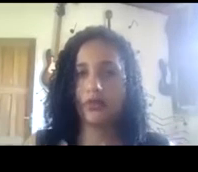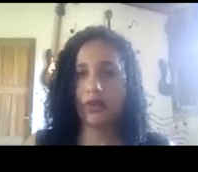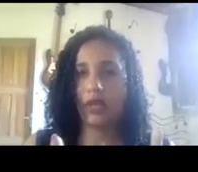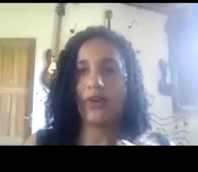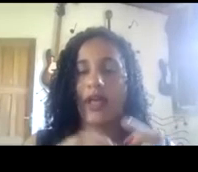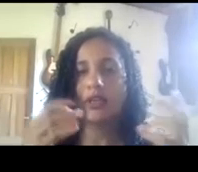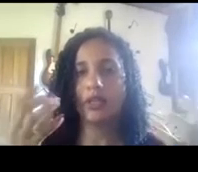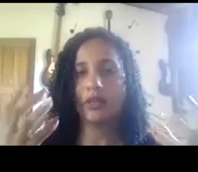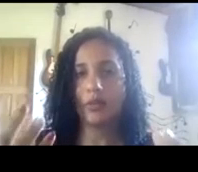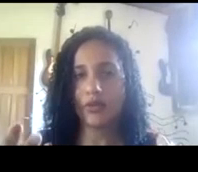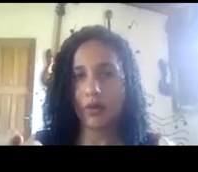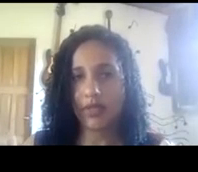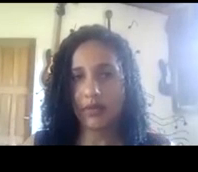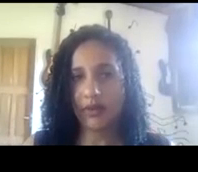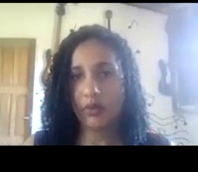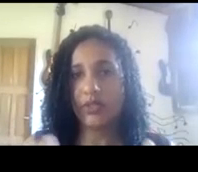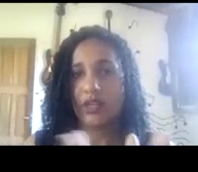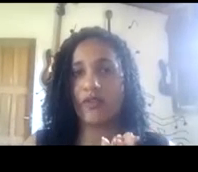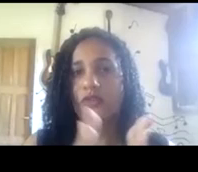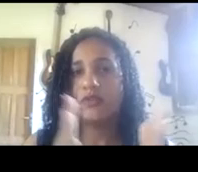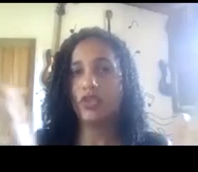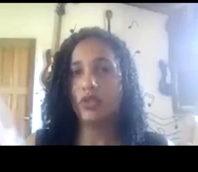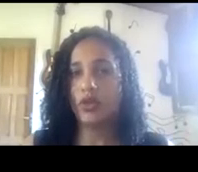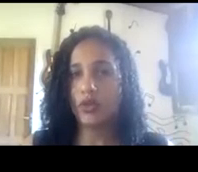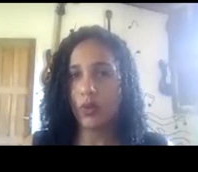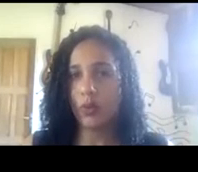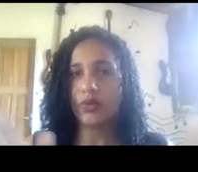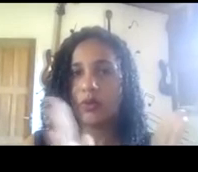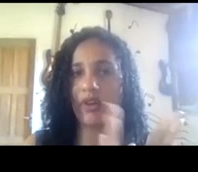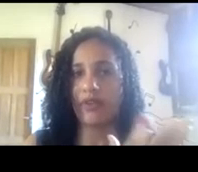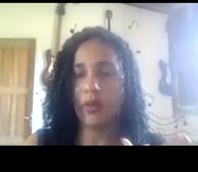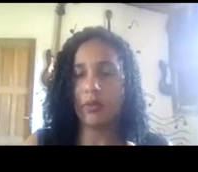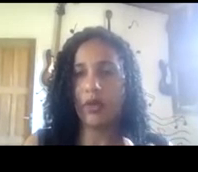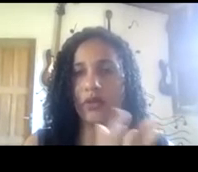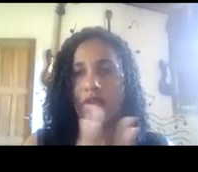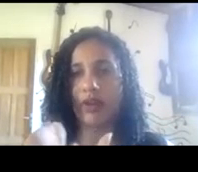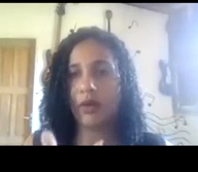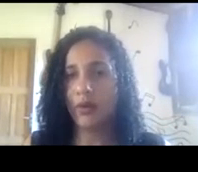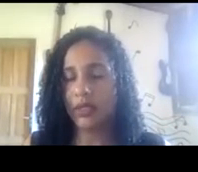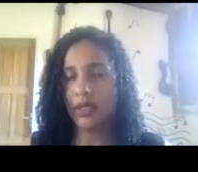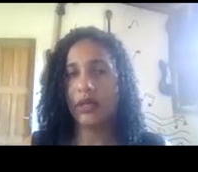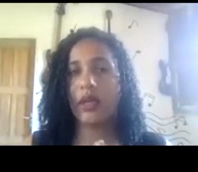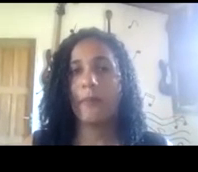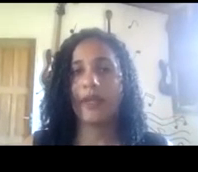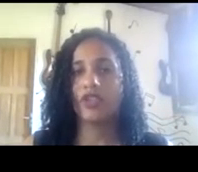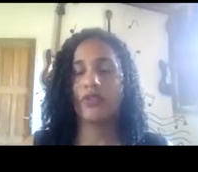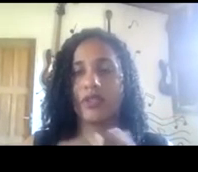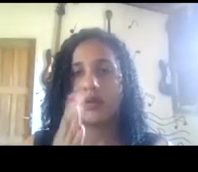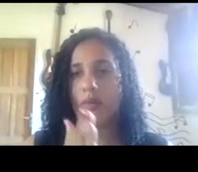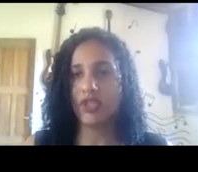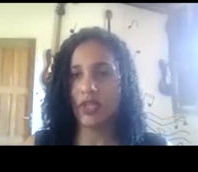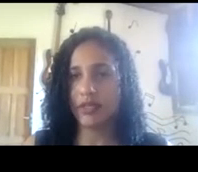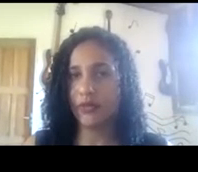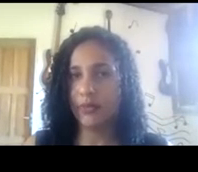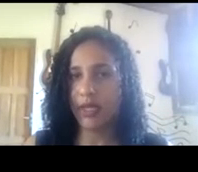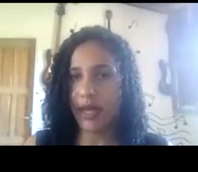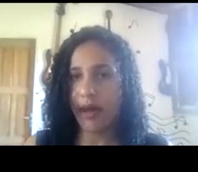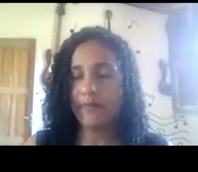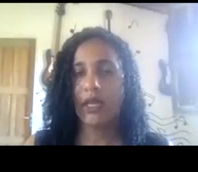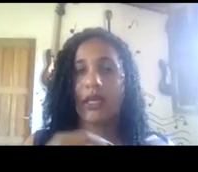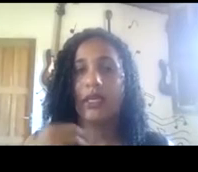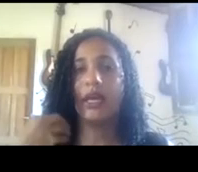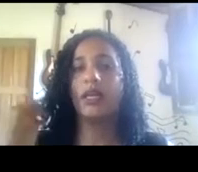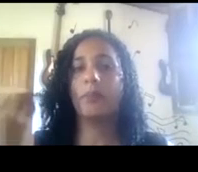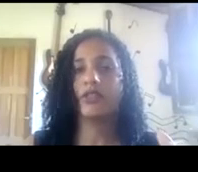Depois a gente vem, fala a orientação para os observadores, e a gente vai dividir em 2 grupos. Um vai ficar comigo, outro vai ficar com a Ana, para a gente fazer uma mediação